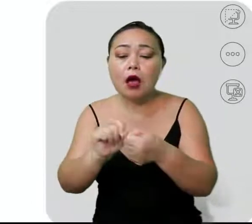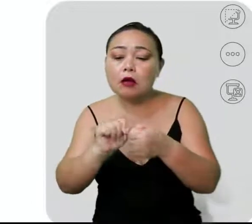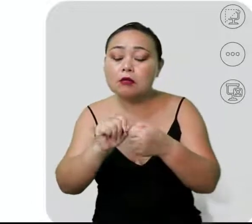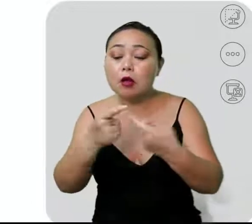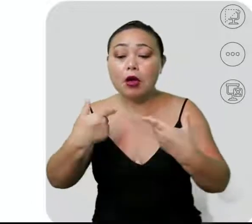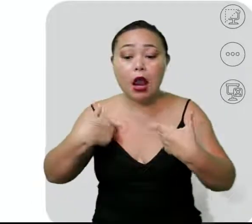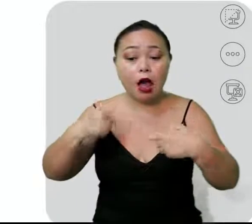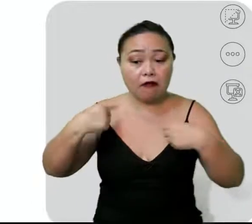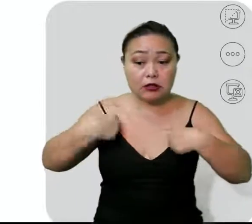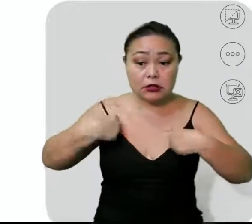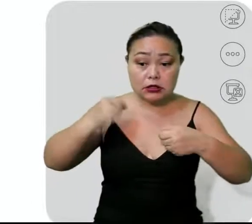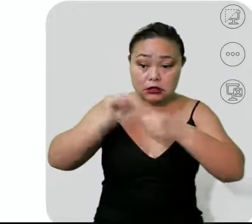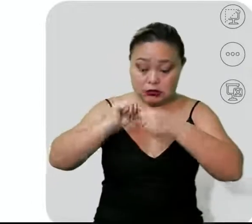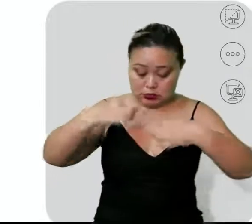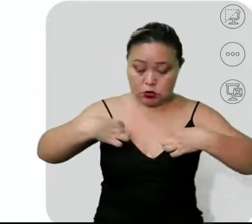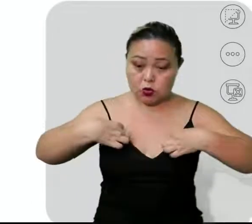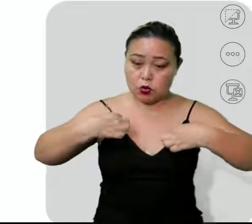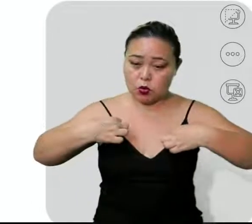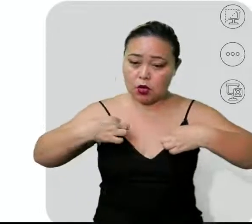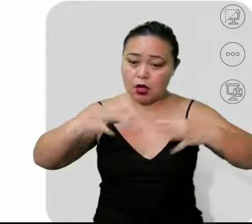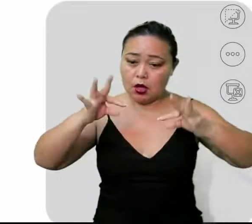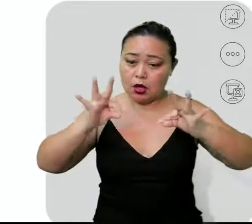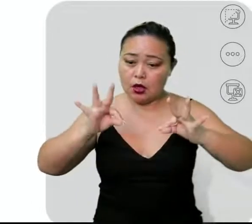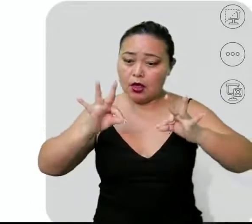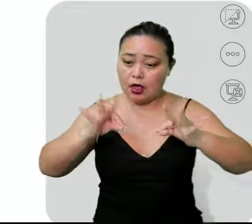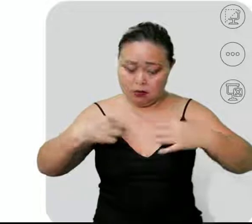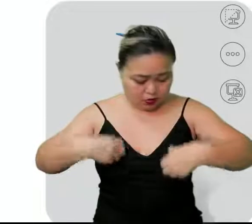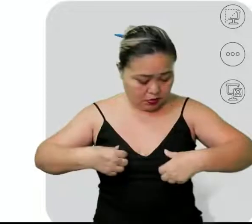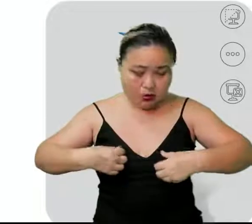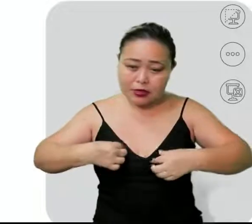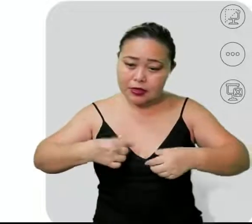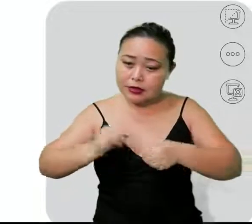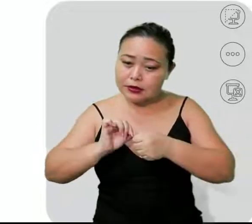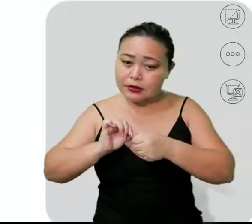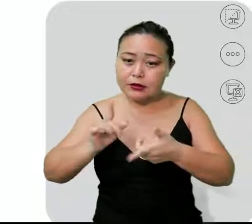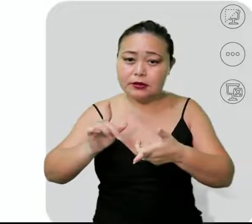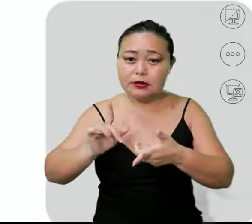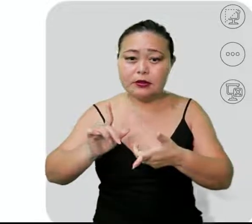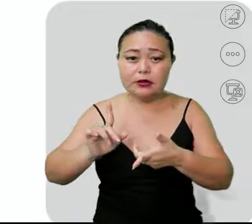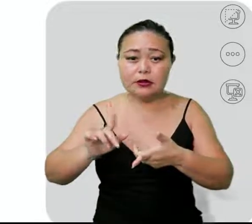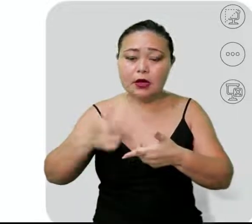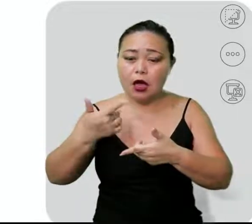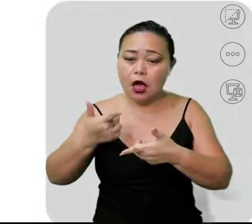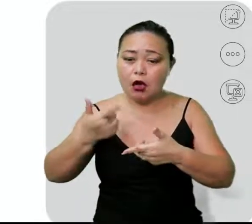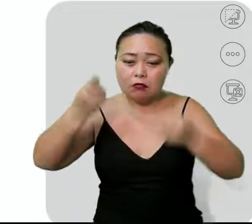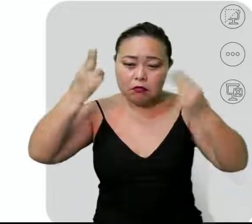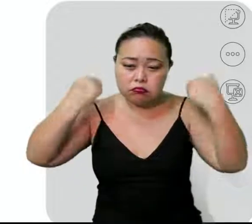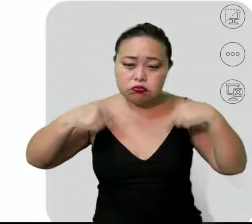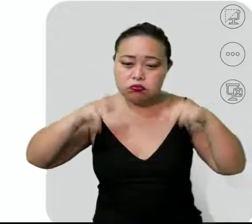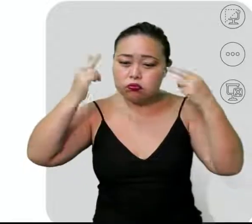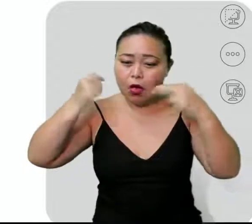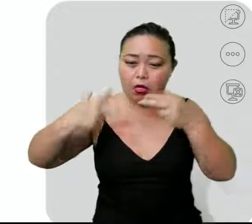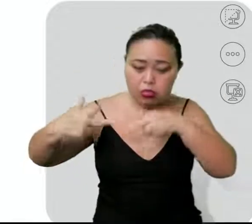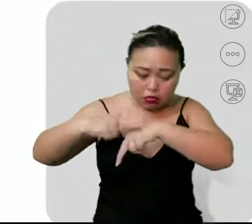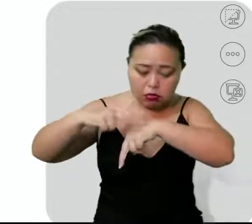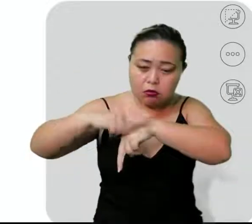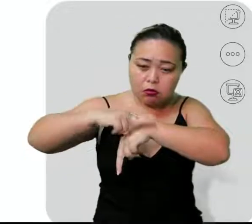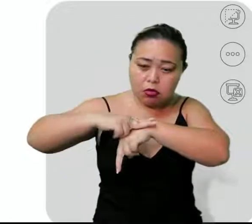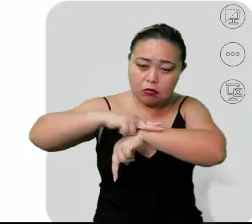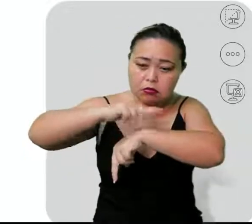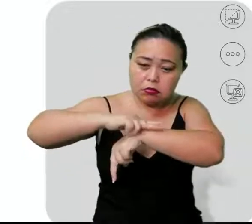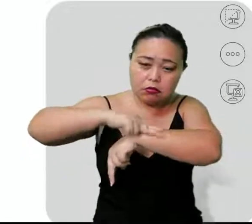pensou produção de tecido muito Alan né então Thiago criação de carneiro né